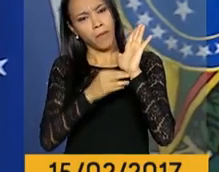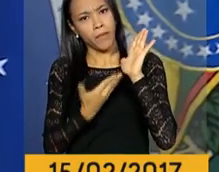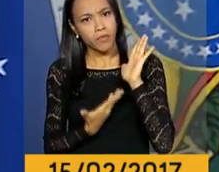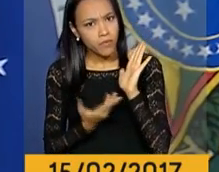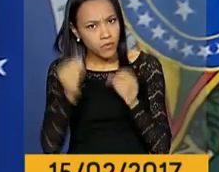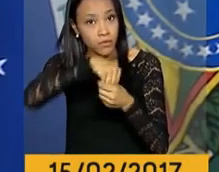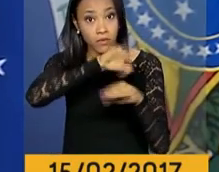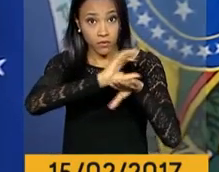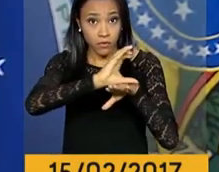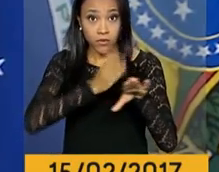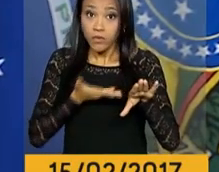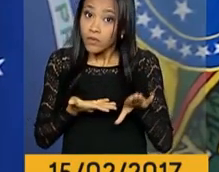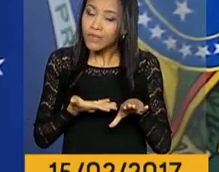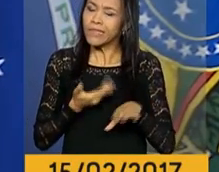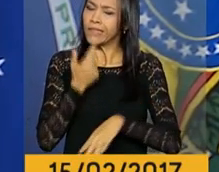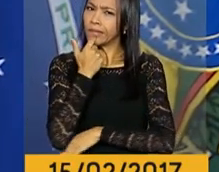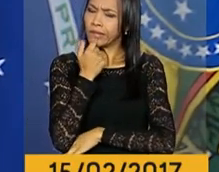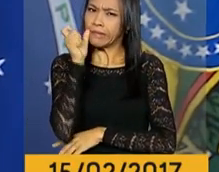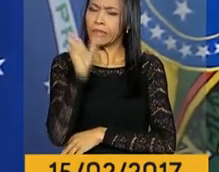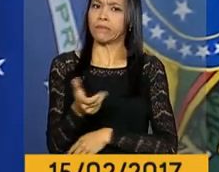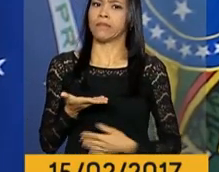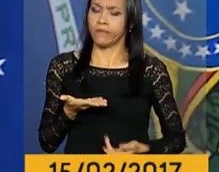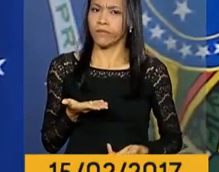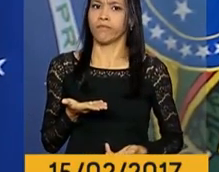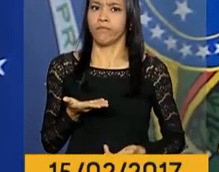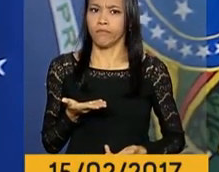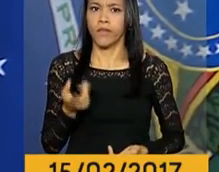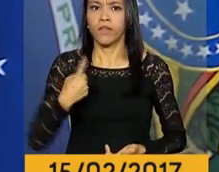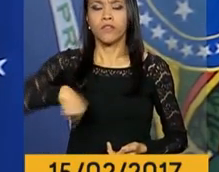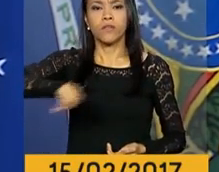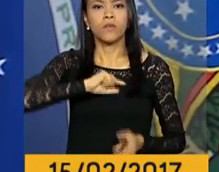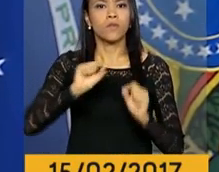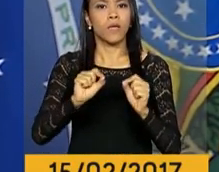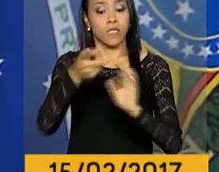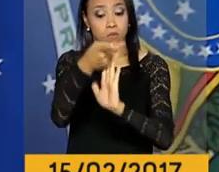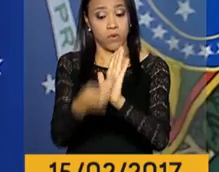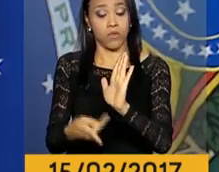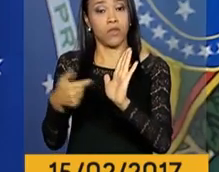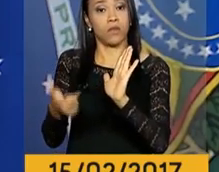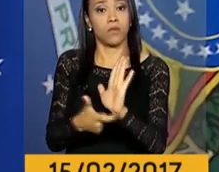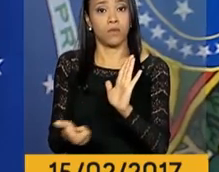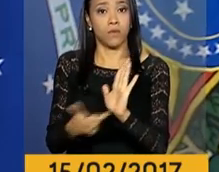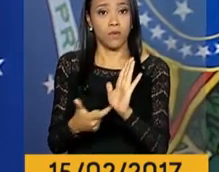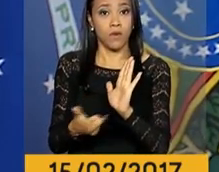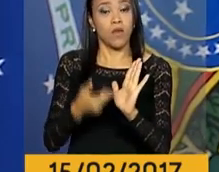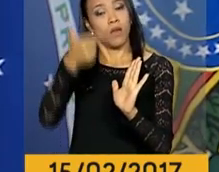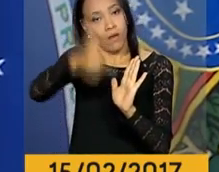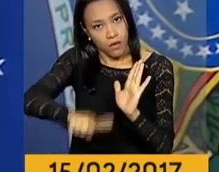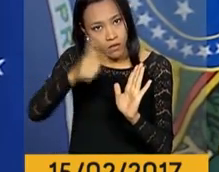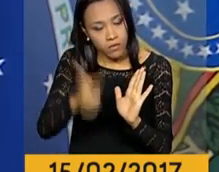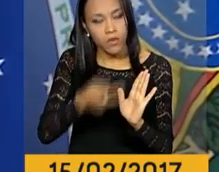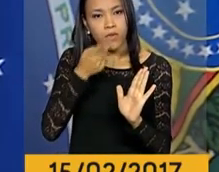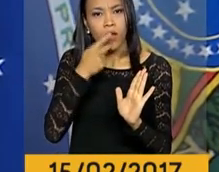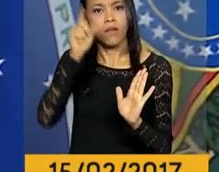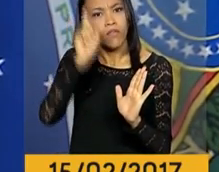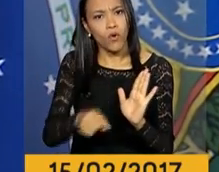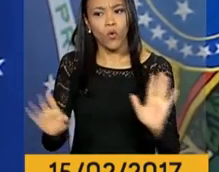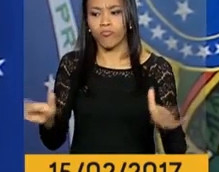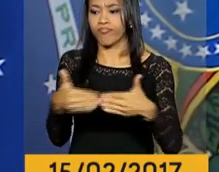no texto constitucional. Tá interessante, sem embargo, de nós termos mandado esse projeto, eh, que volto a dizer, foi um projeto